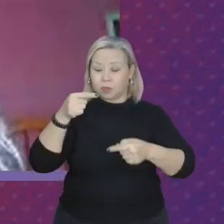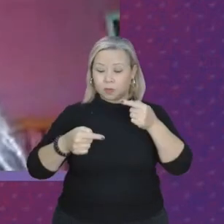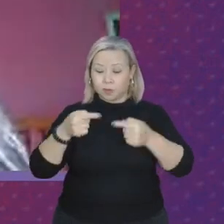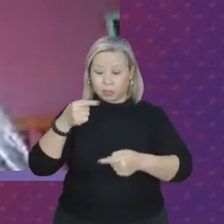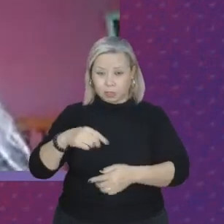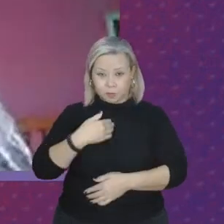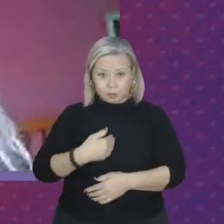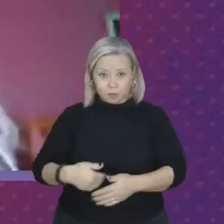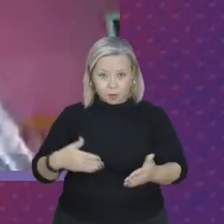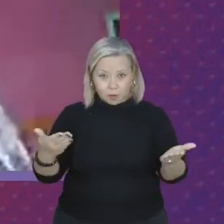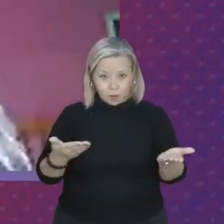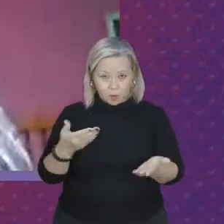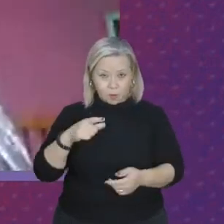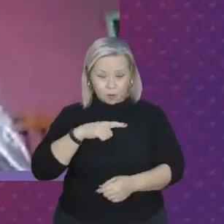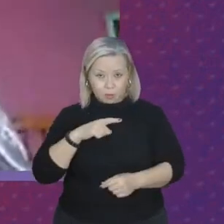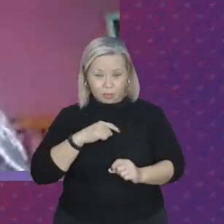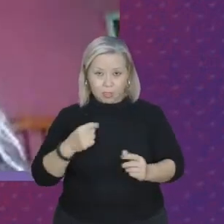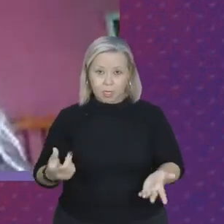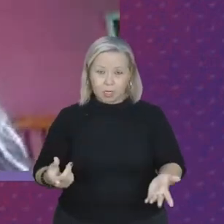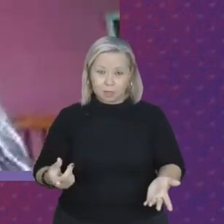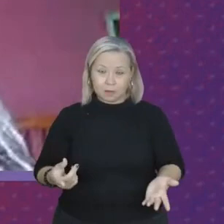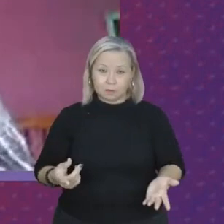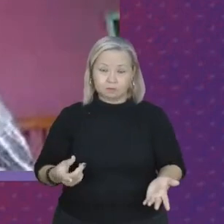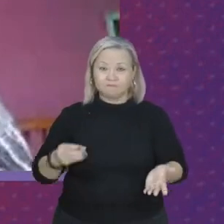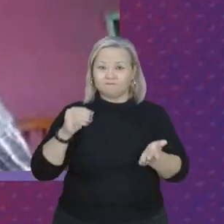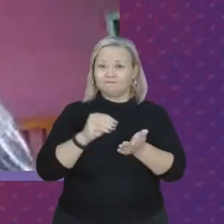A gente hoje tem aí um despresidente, né,